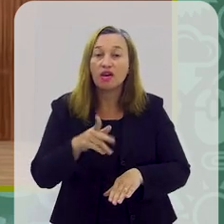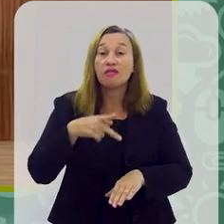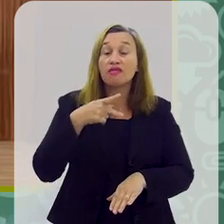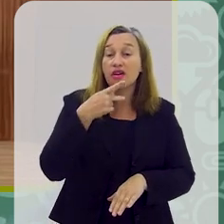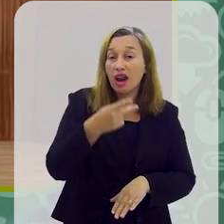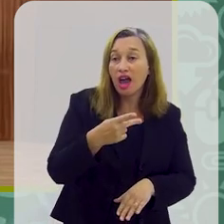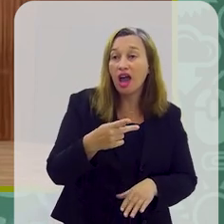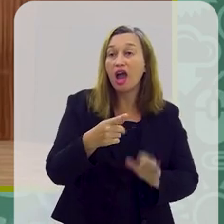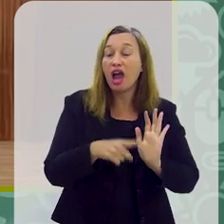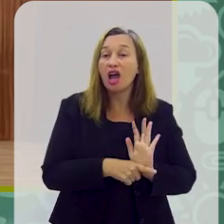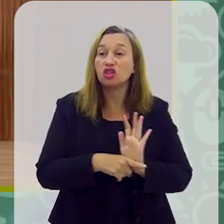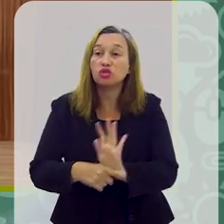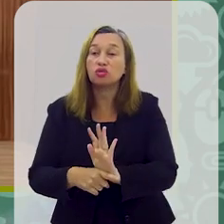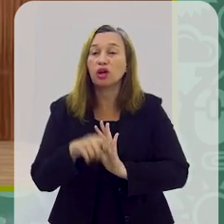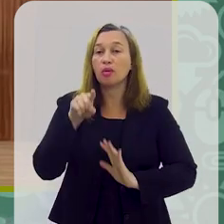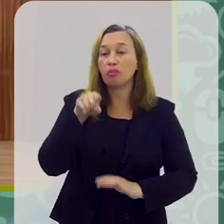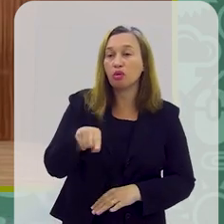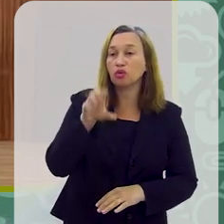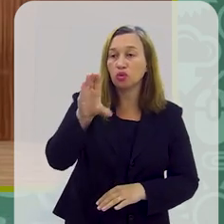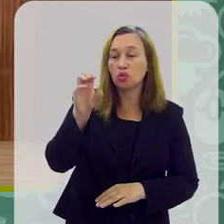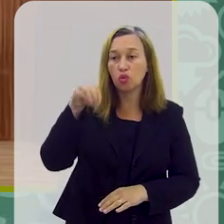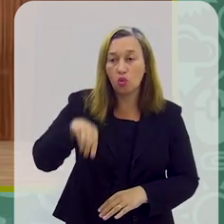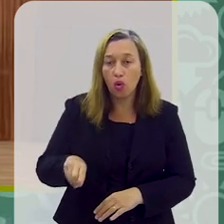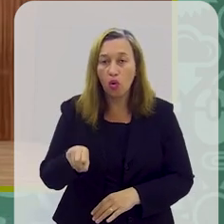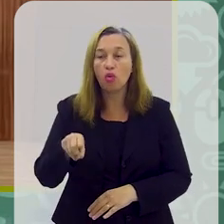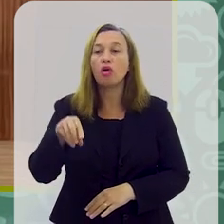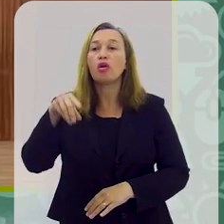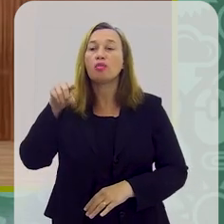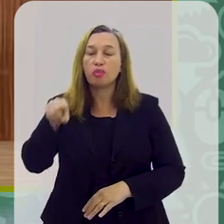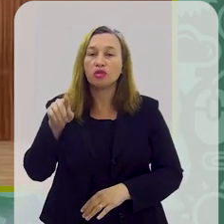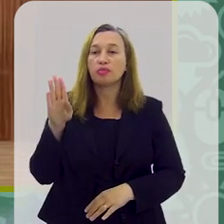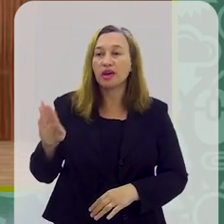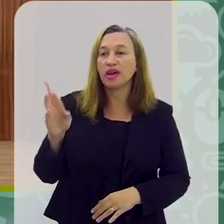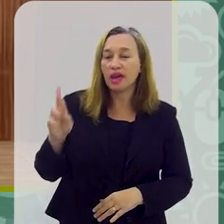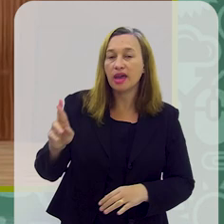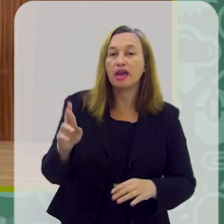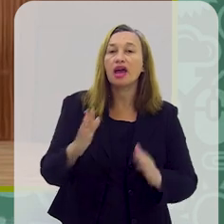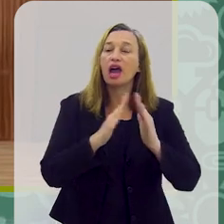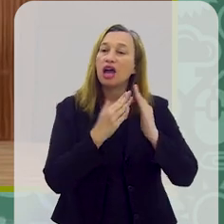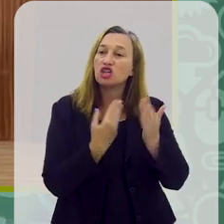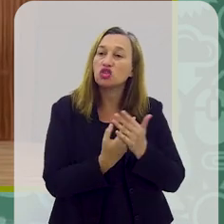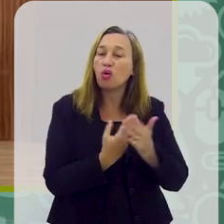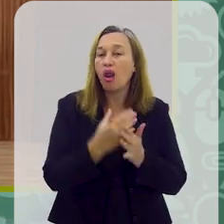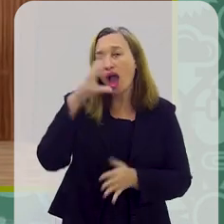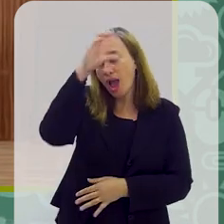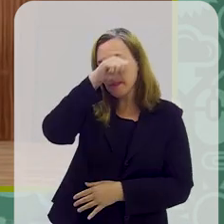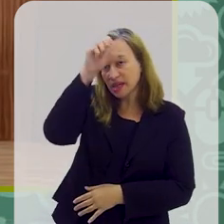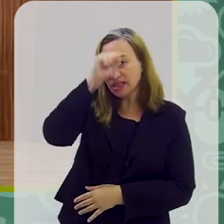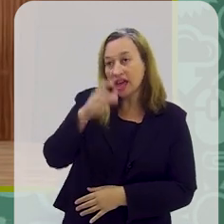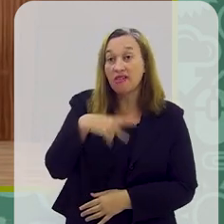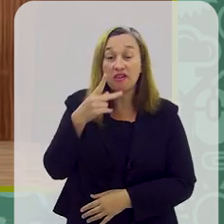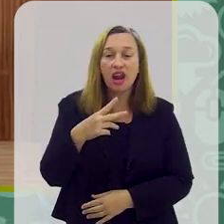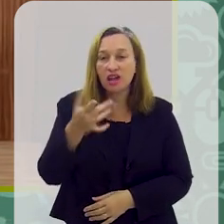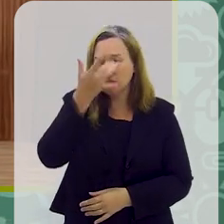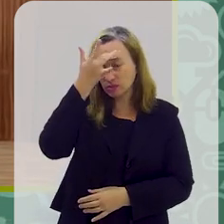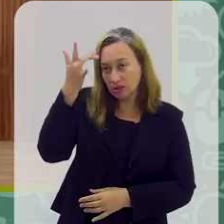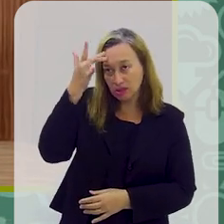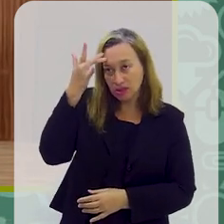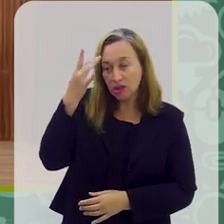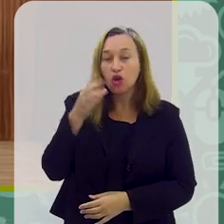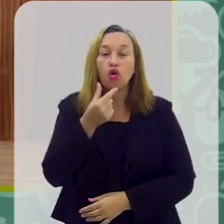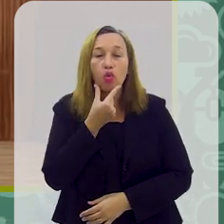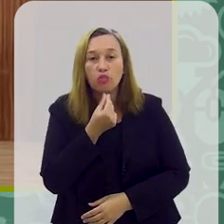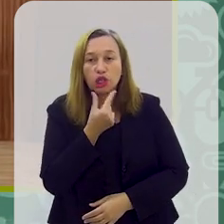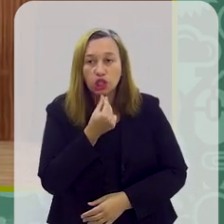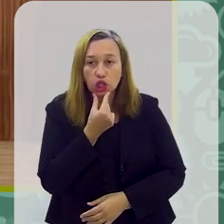Falar Ajuda, está no site falarajuda.com.br, que é para as escolas aprenderem a falar sobre saúde mental